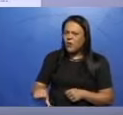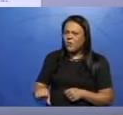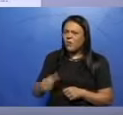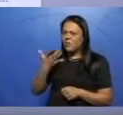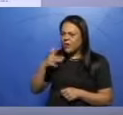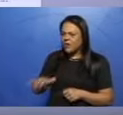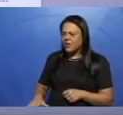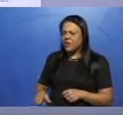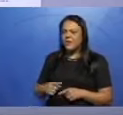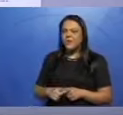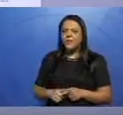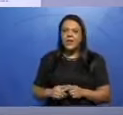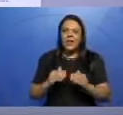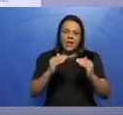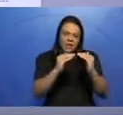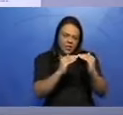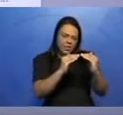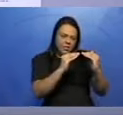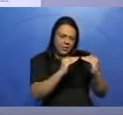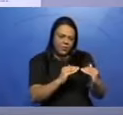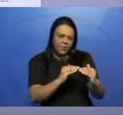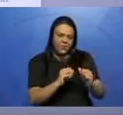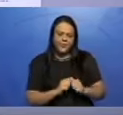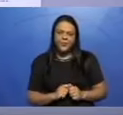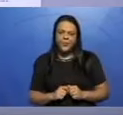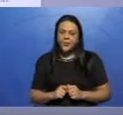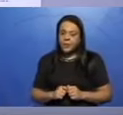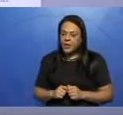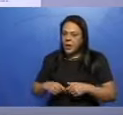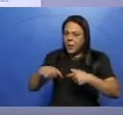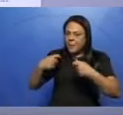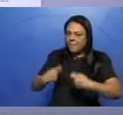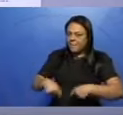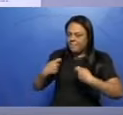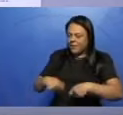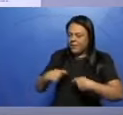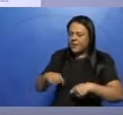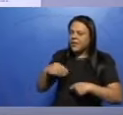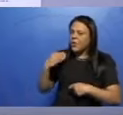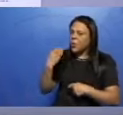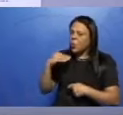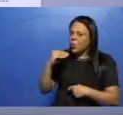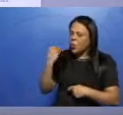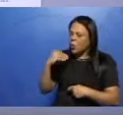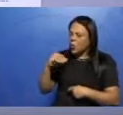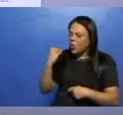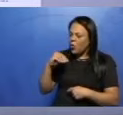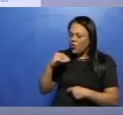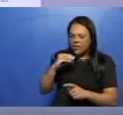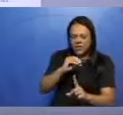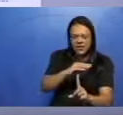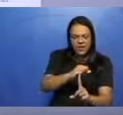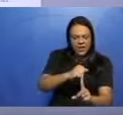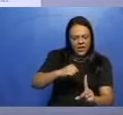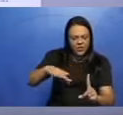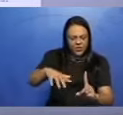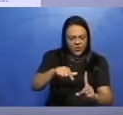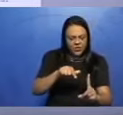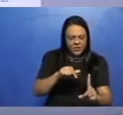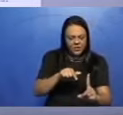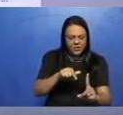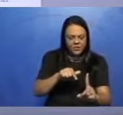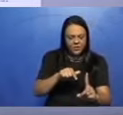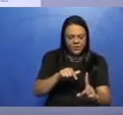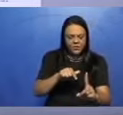parágrafo. Mais do que isso, é preciso convencer a sociedade brasileira de que o direito de crianças e adolescentes